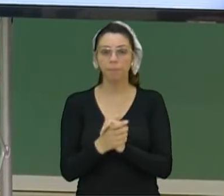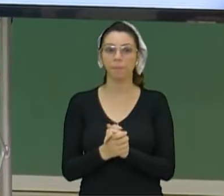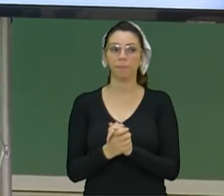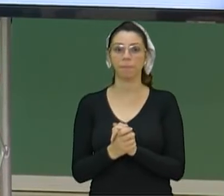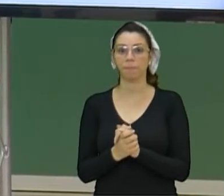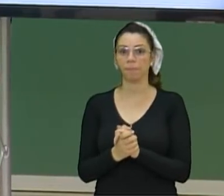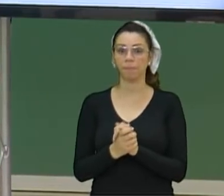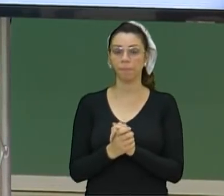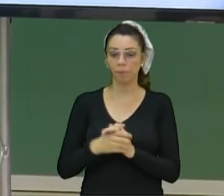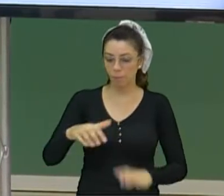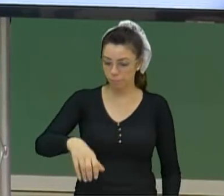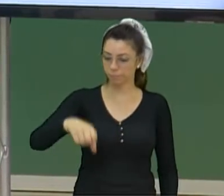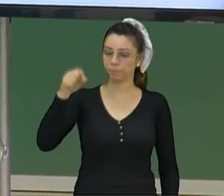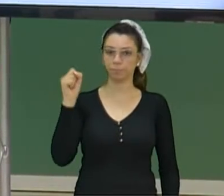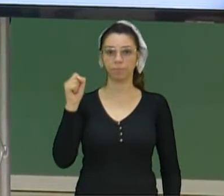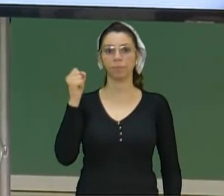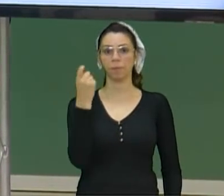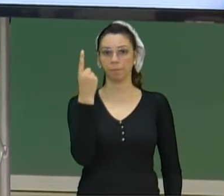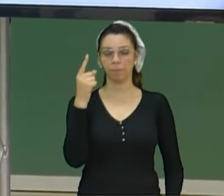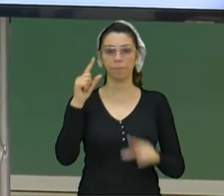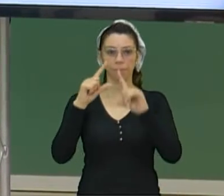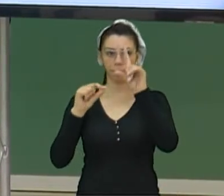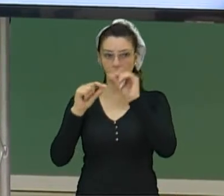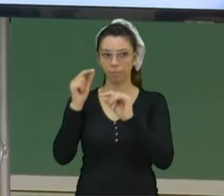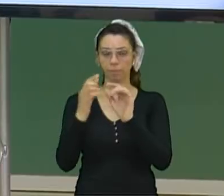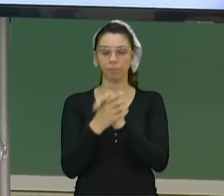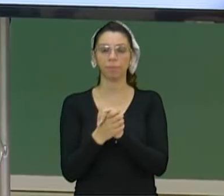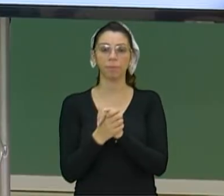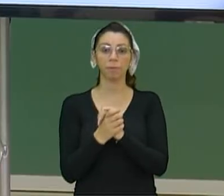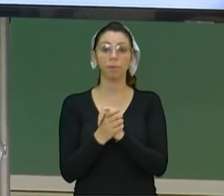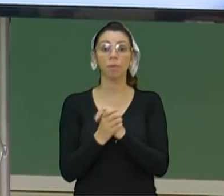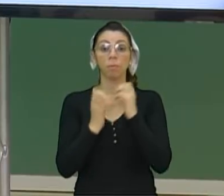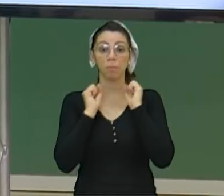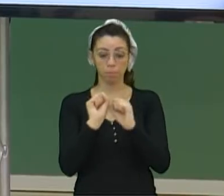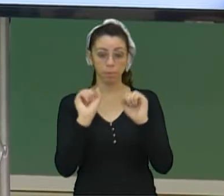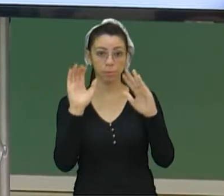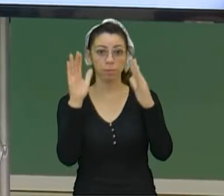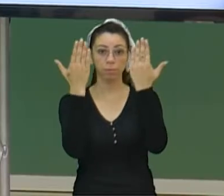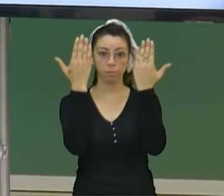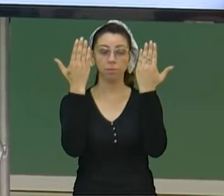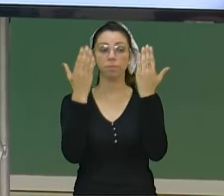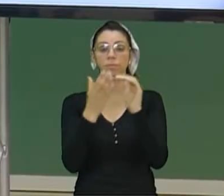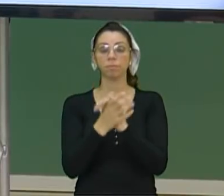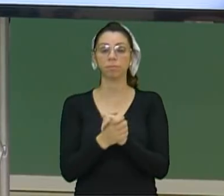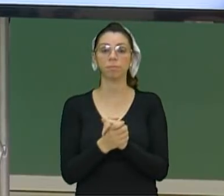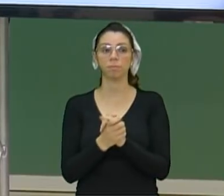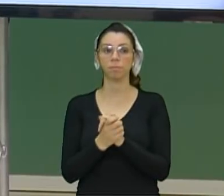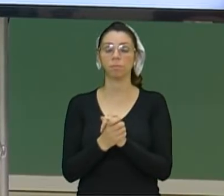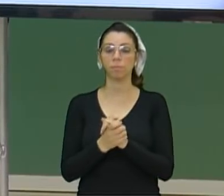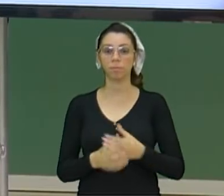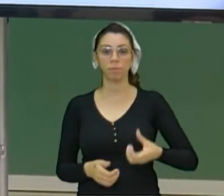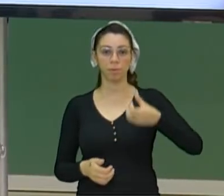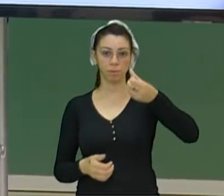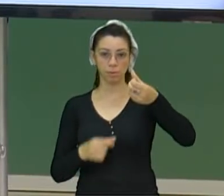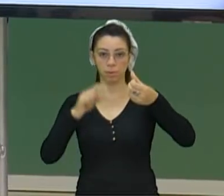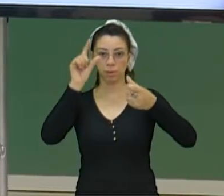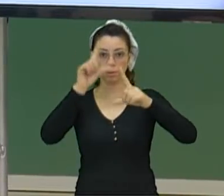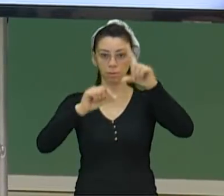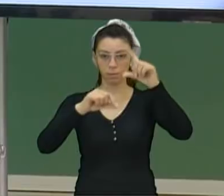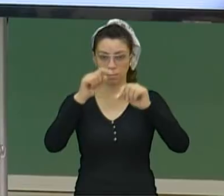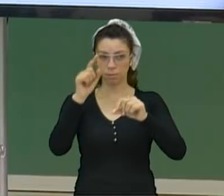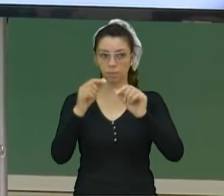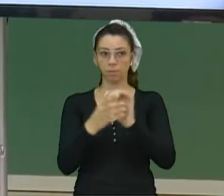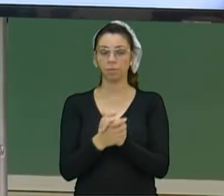eu retirei uma primeira estrela. Então, as minhas possibilidades, que eram lá 6 estrelas, passaram a